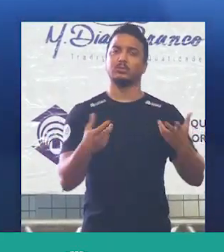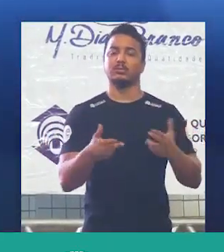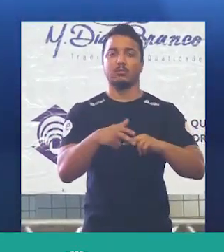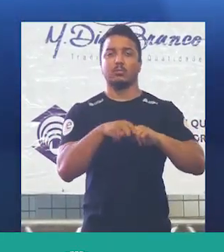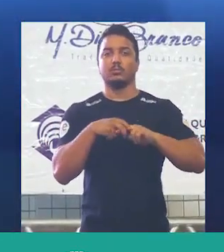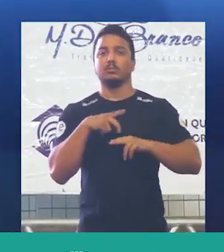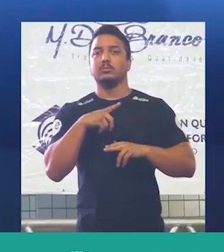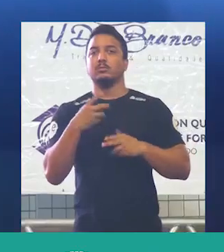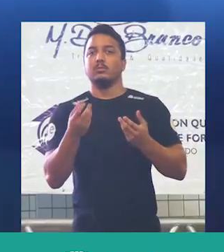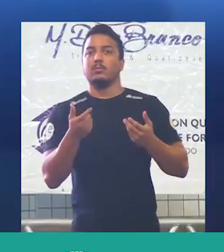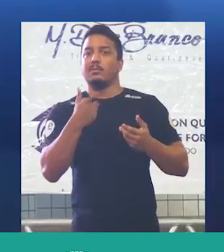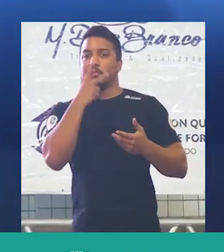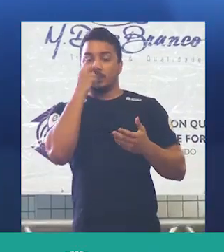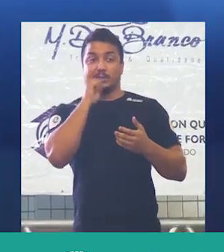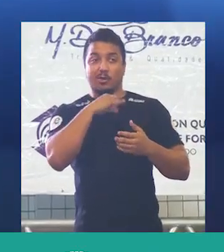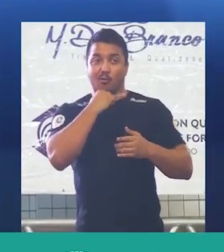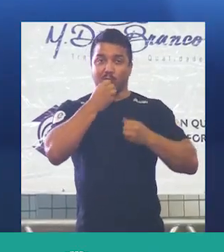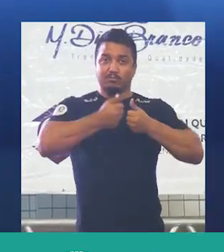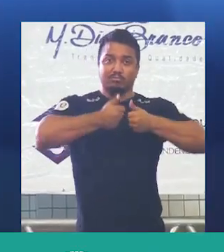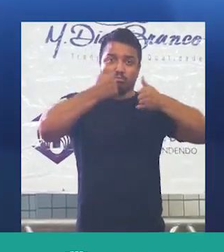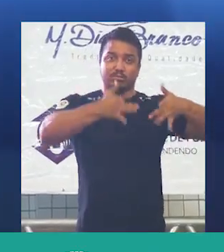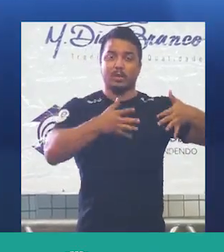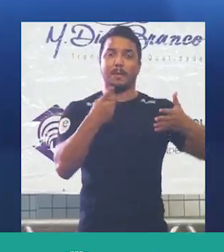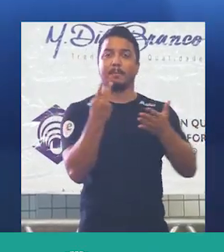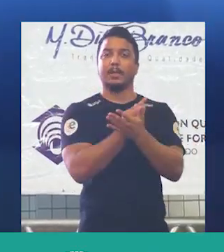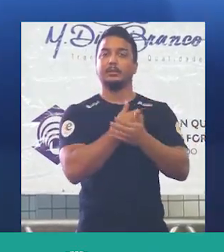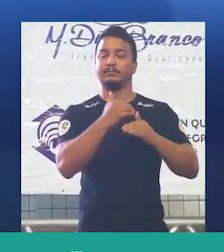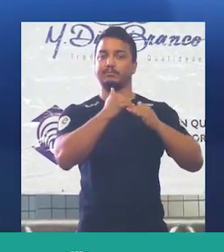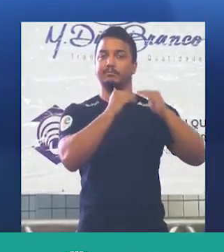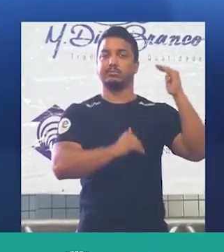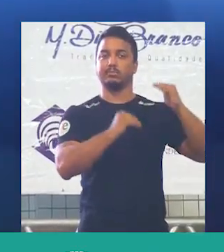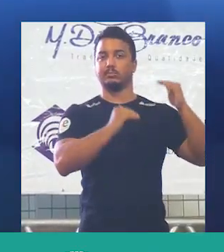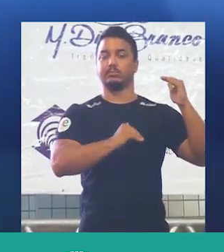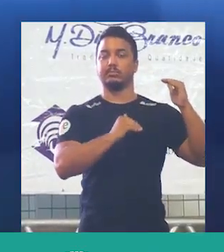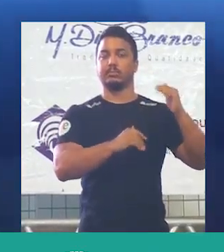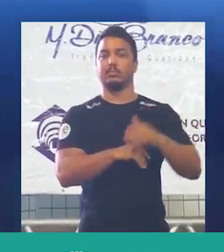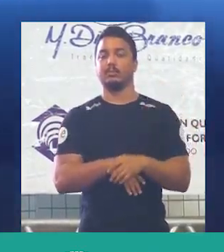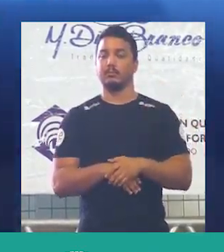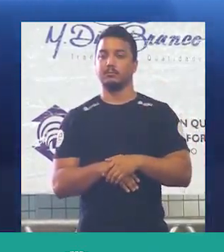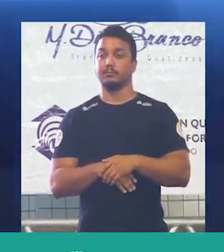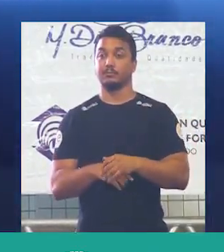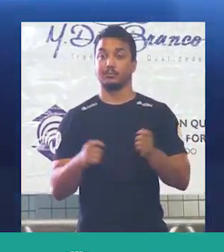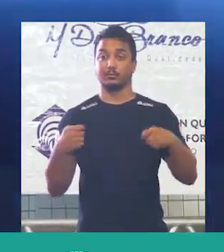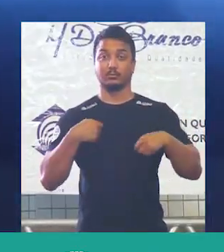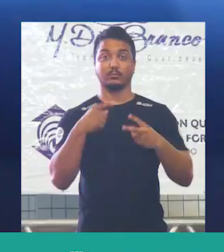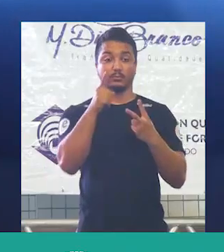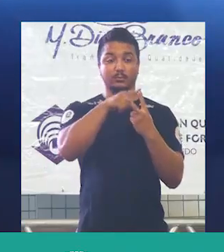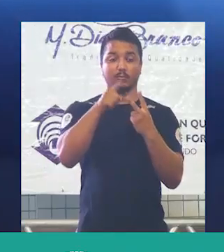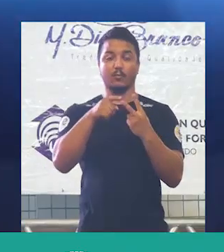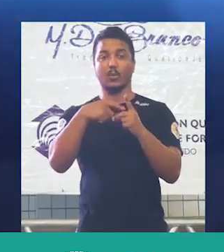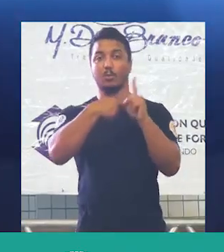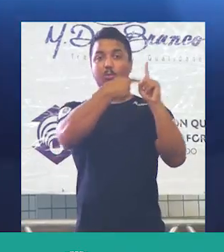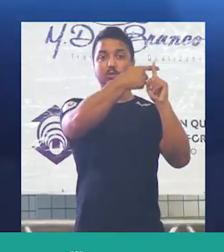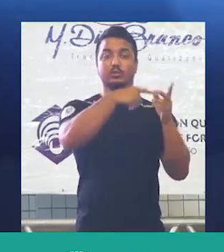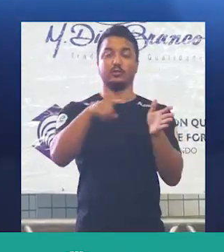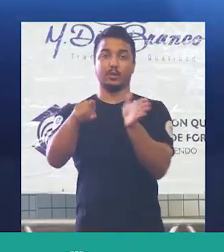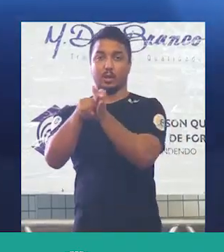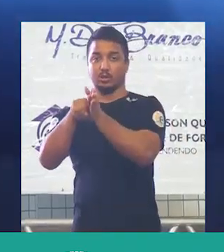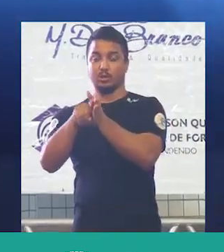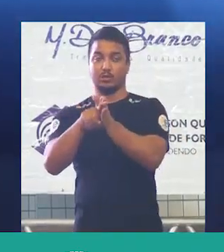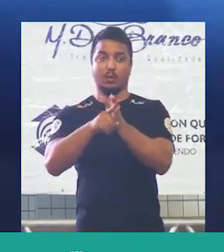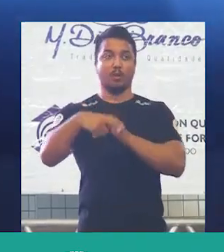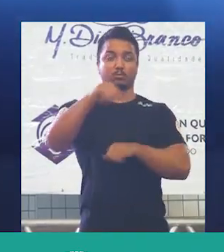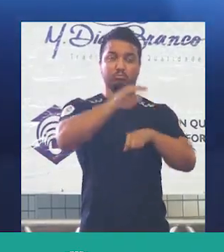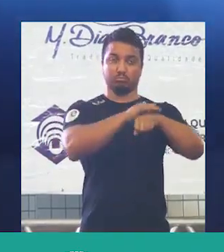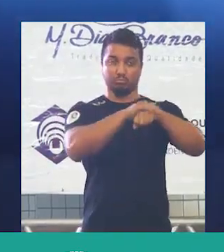você iria acabar com essa igualdade. Agora, a gente pode falar os dois pontos de vista. E